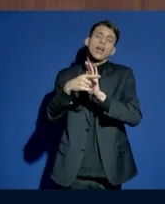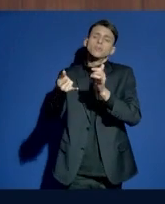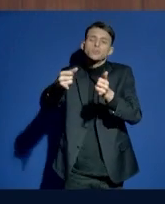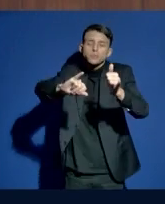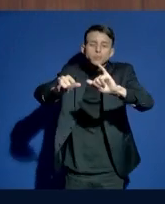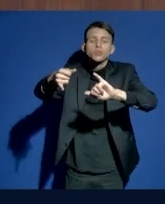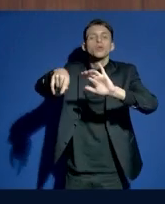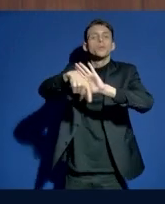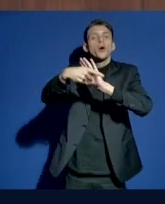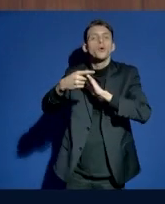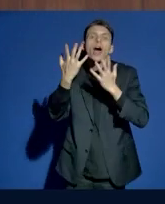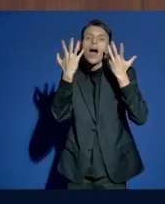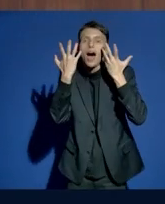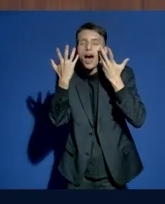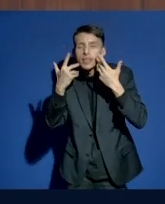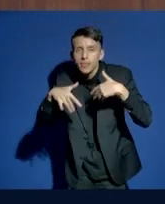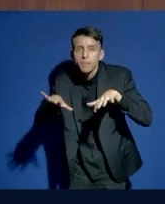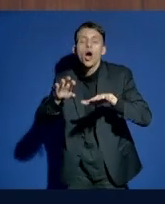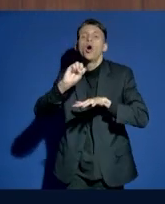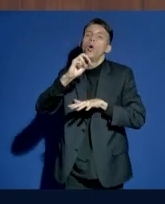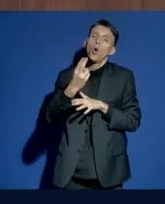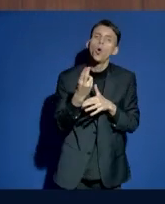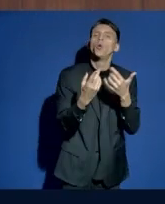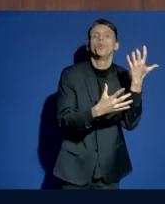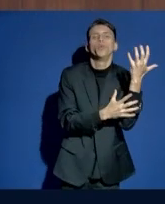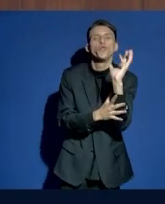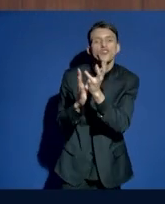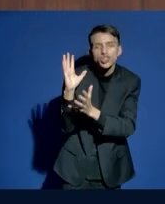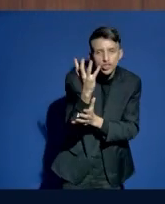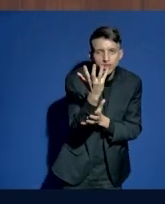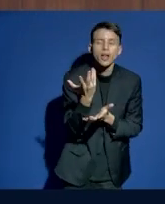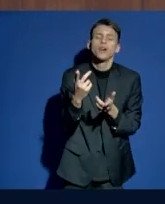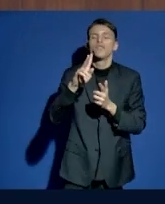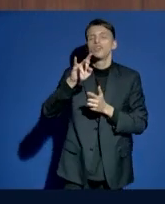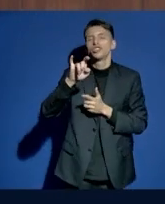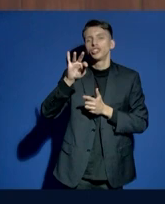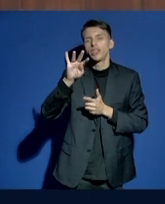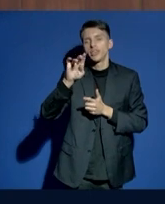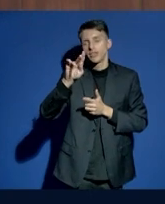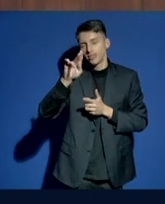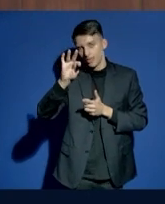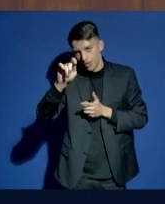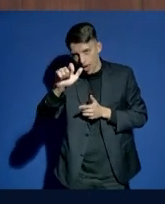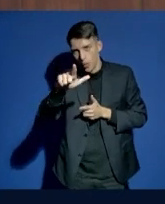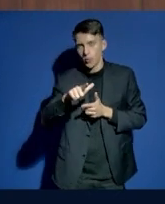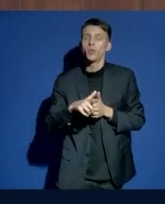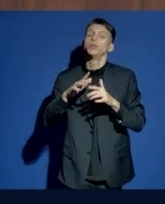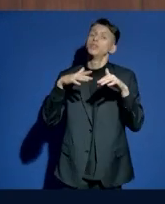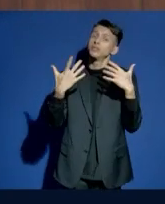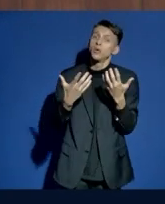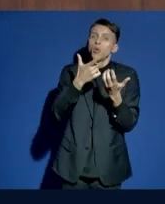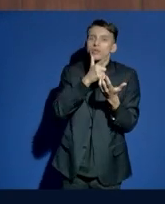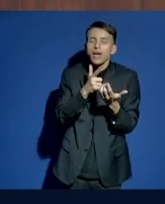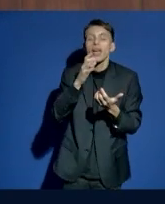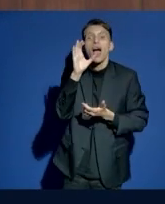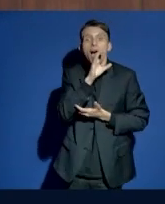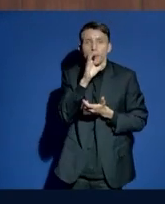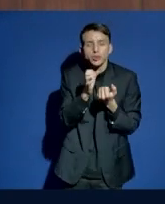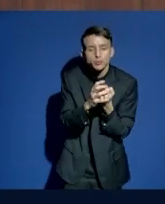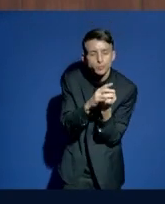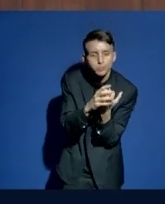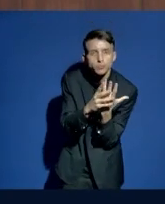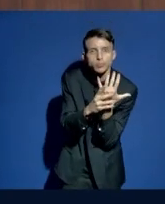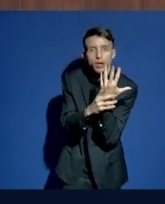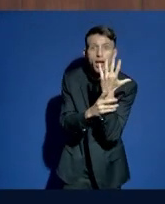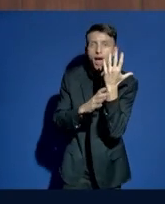que fazem com que a gente tenha um melhor crescimento das plantas. E também